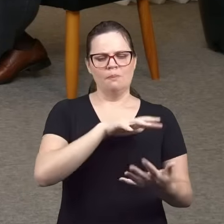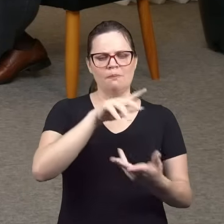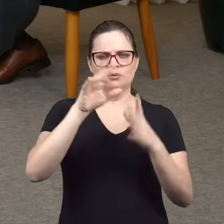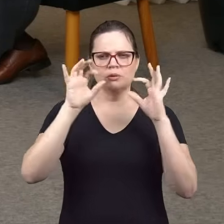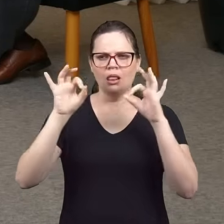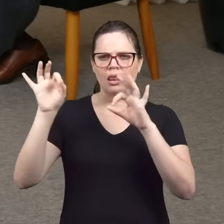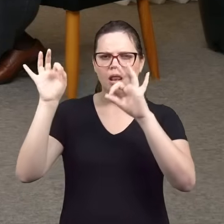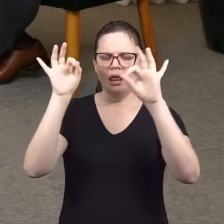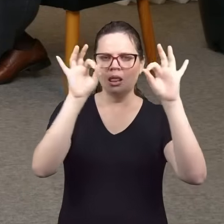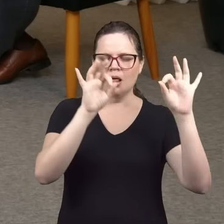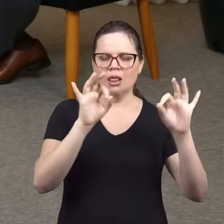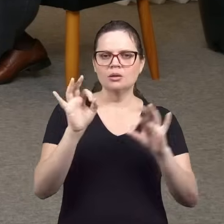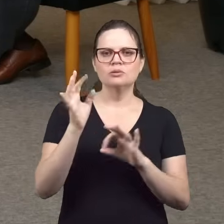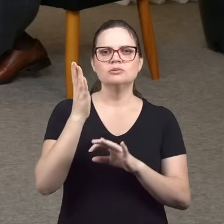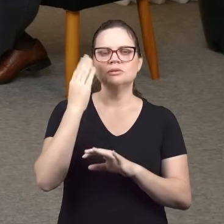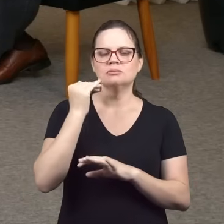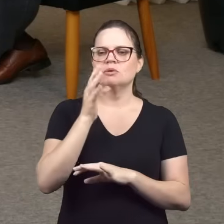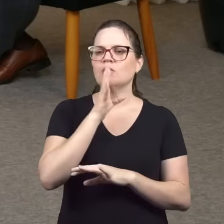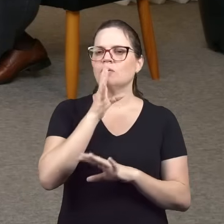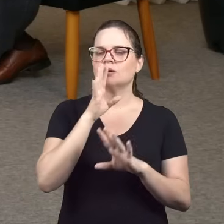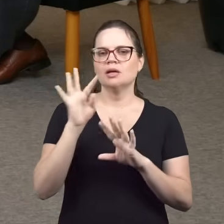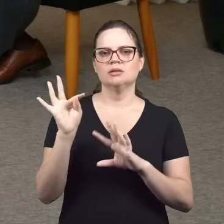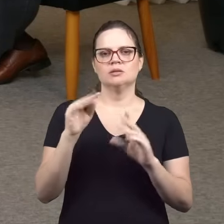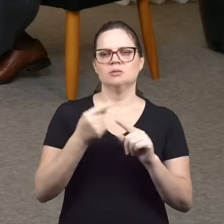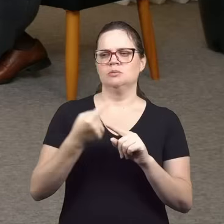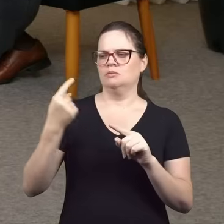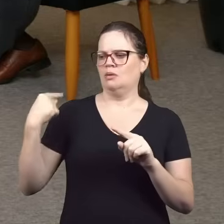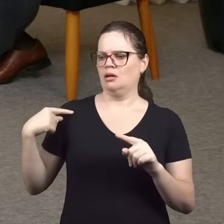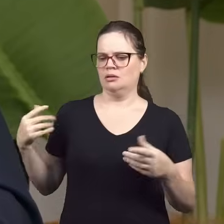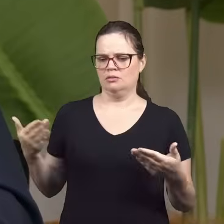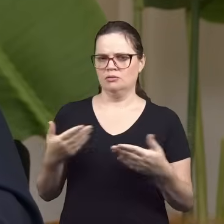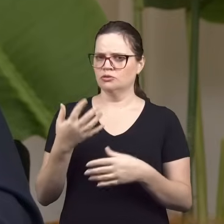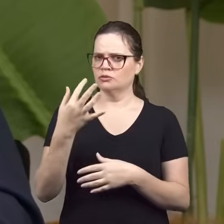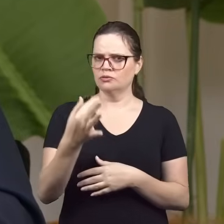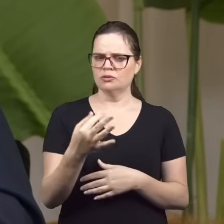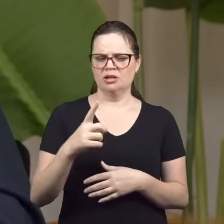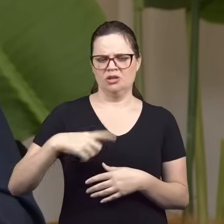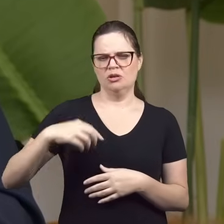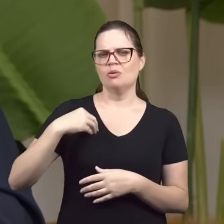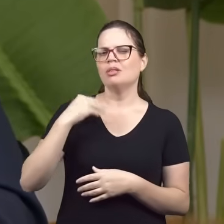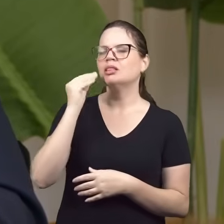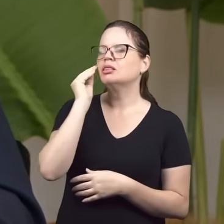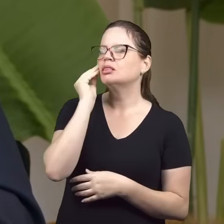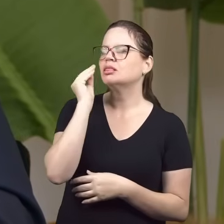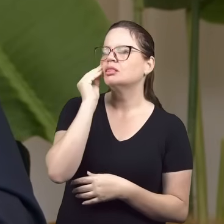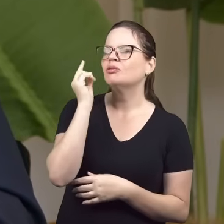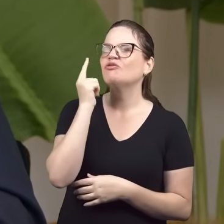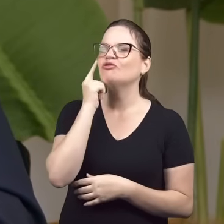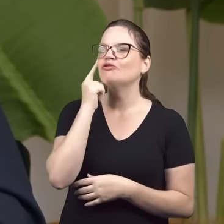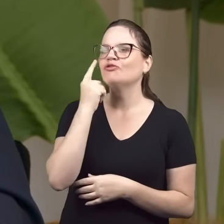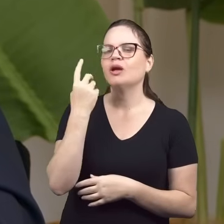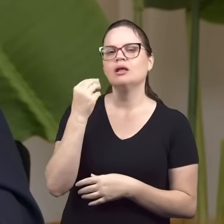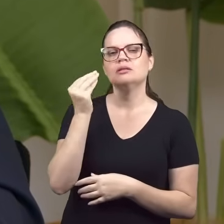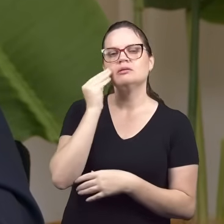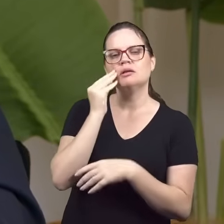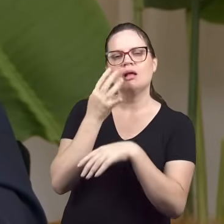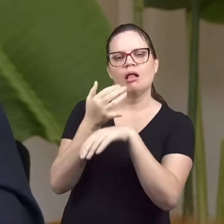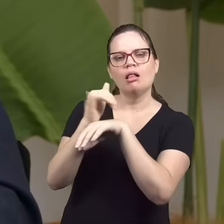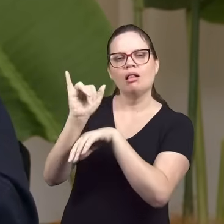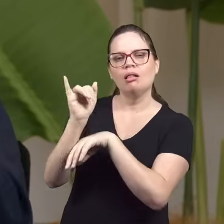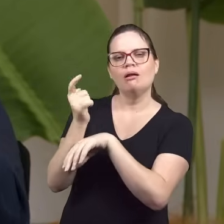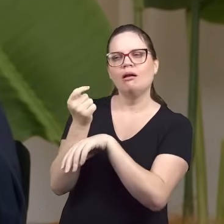as coisas. E por que nós vamos testar Deus? Por que nós vamos tentar enganá-lo,